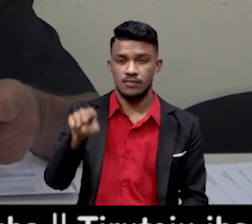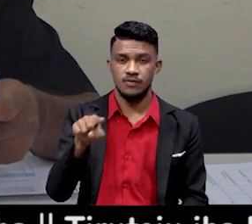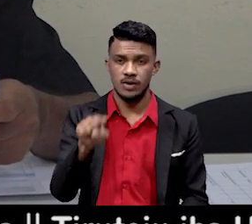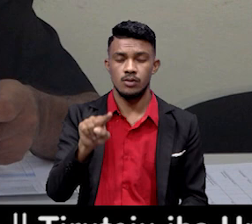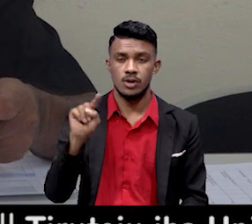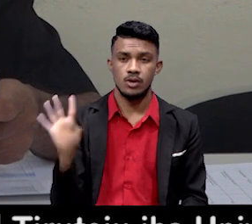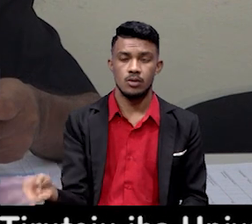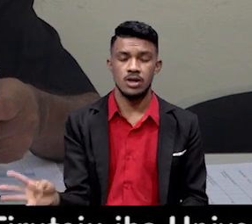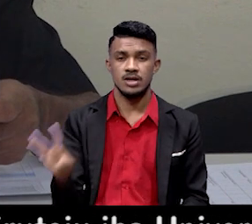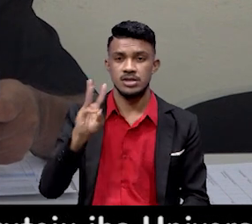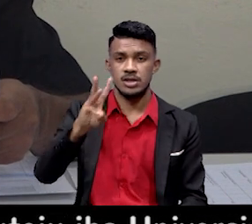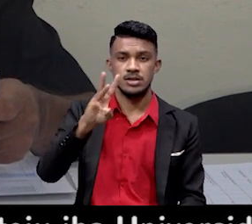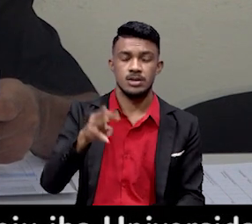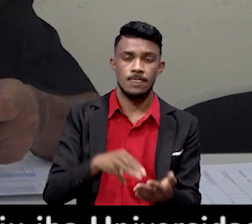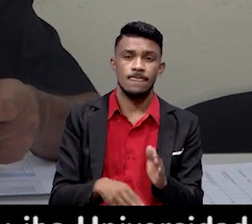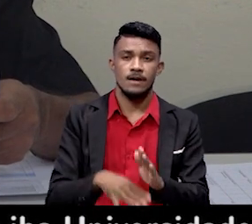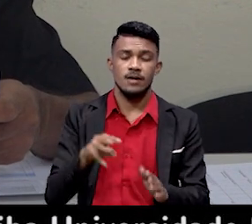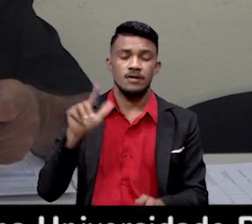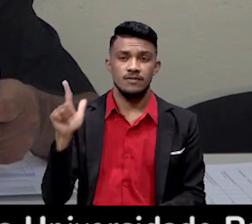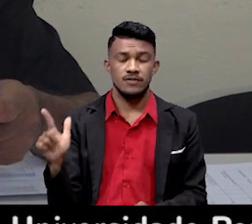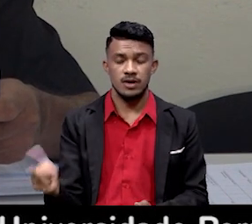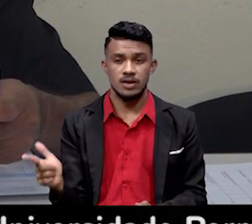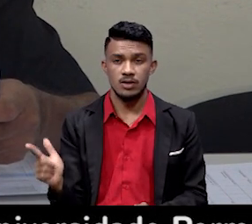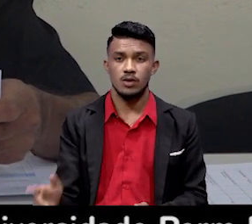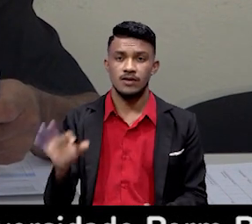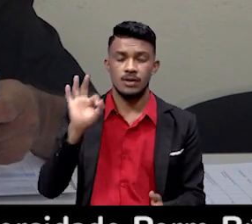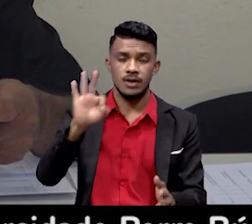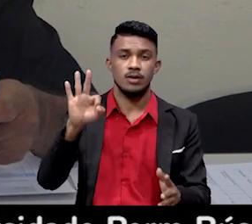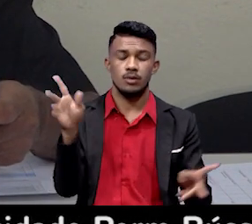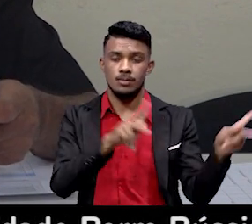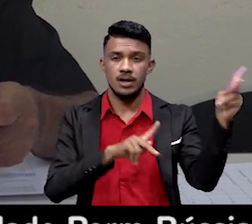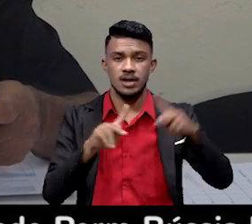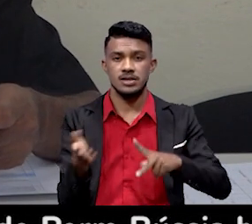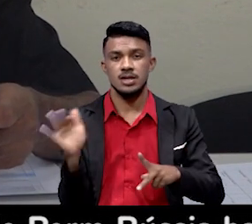1,859,263,34 e da NEP, ser uma de 29 empresas, né, mas, portanto, é,